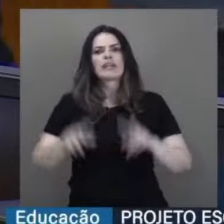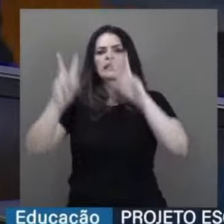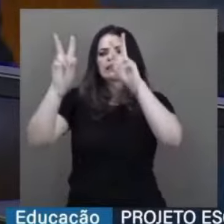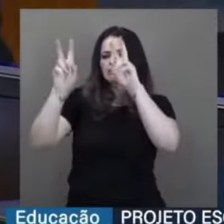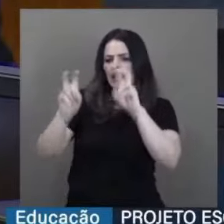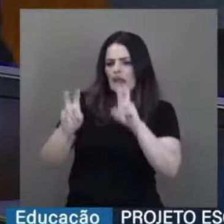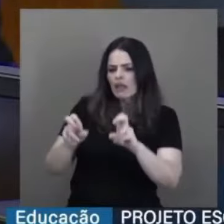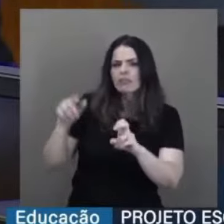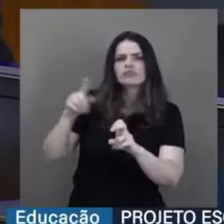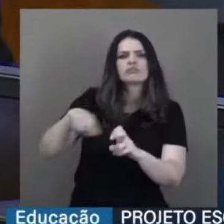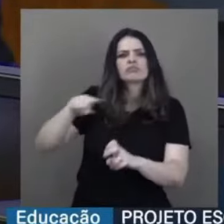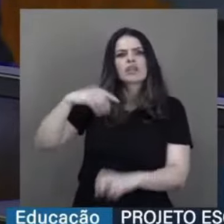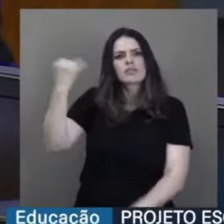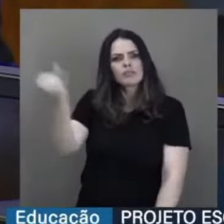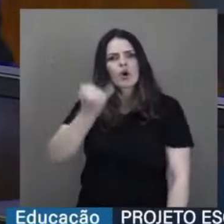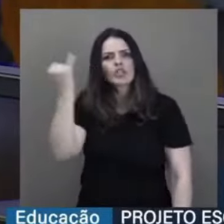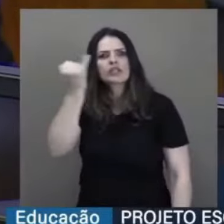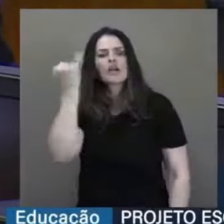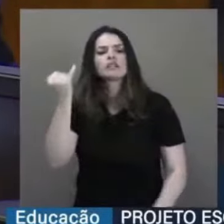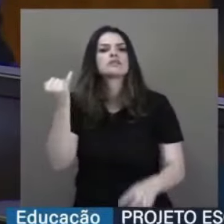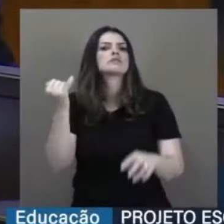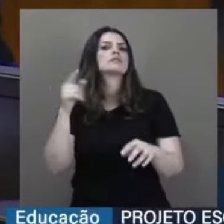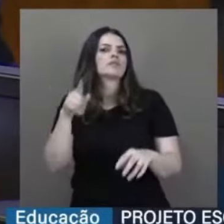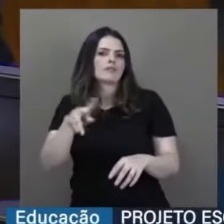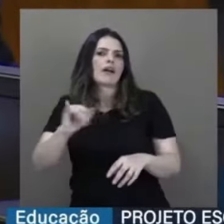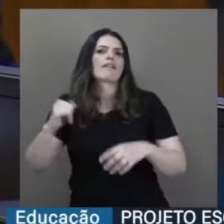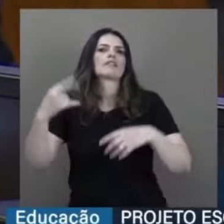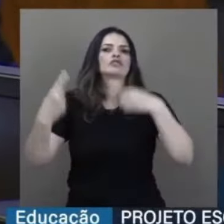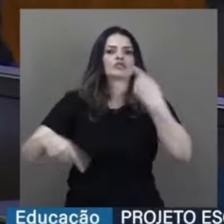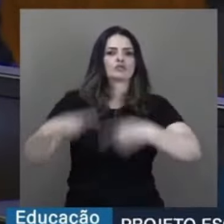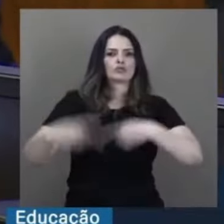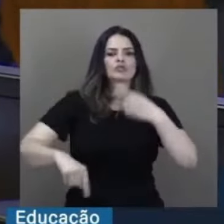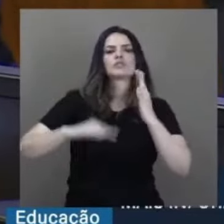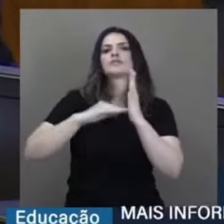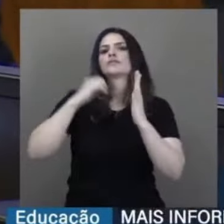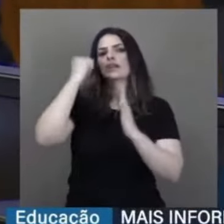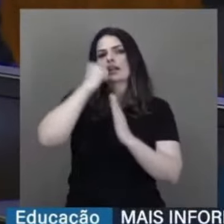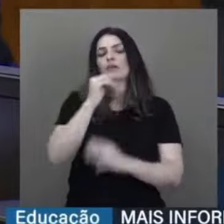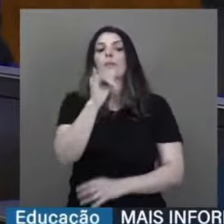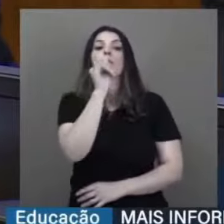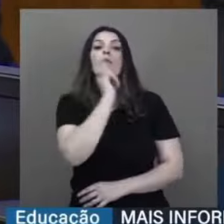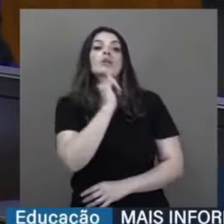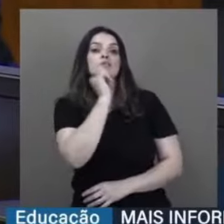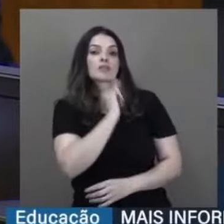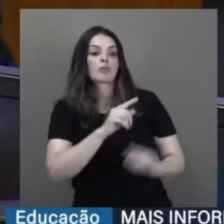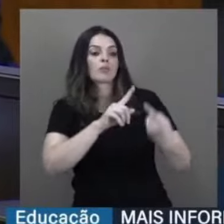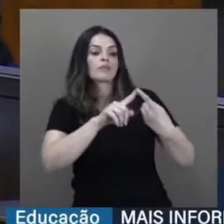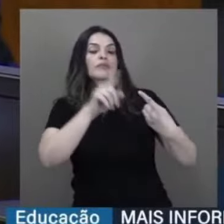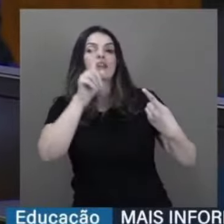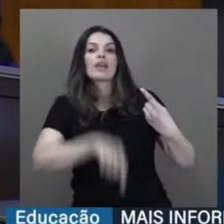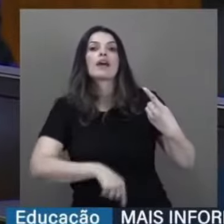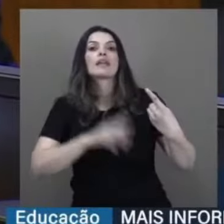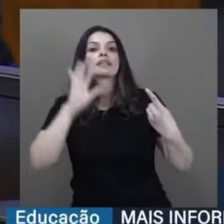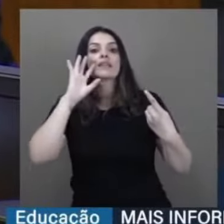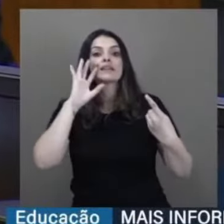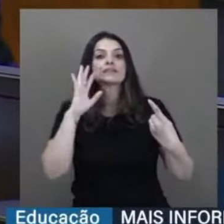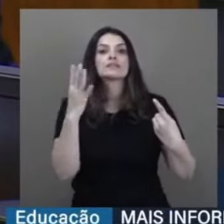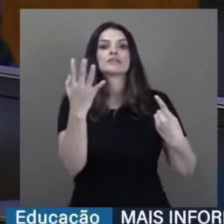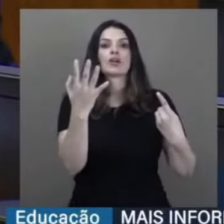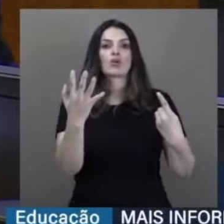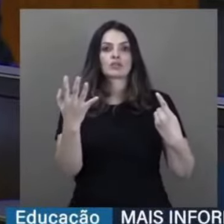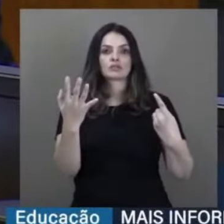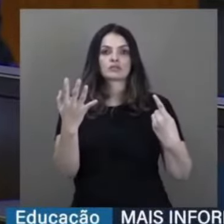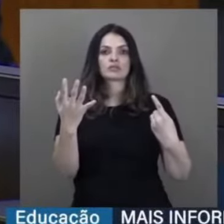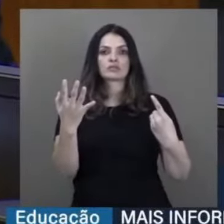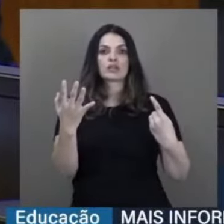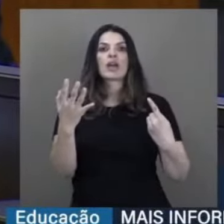que inclusive tocam aos demais poderes como a limitação das decisões monocráticas no